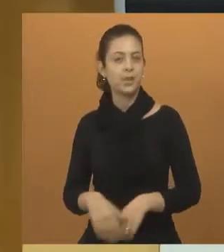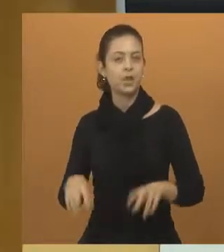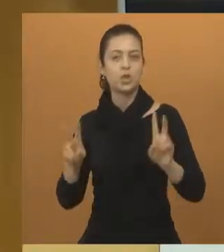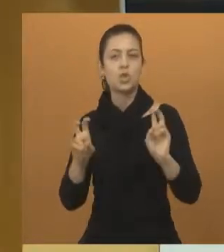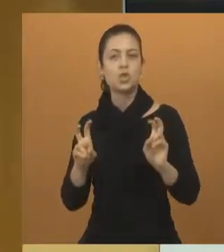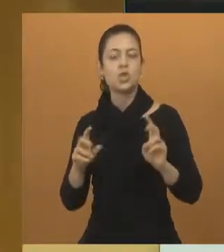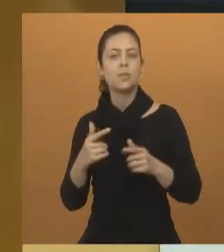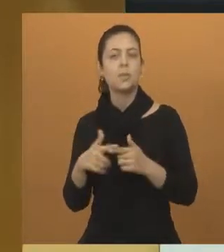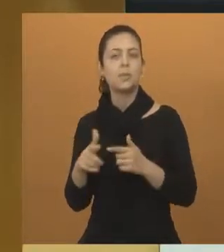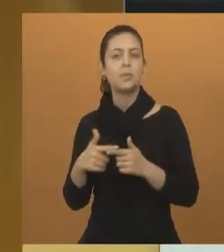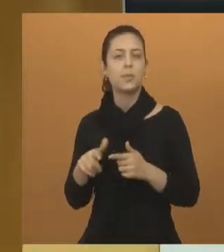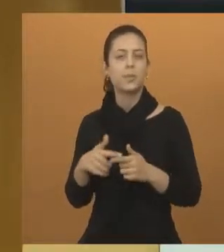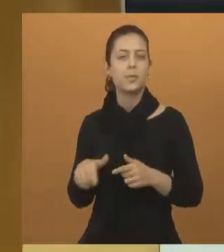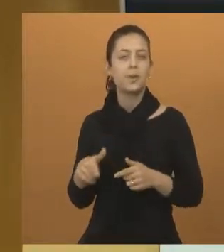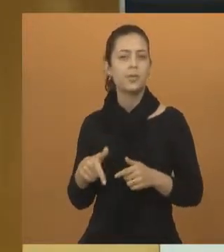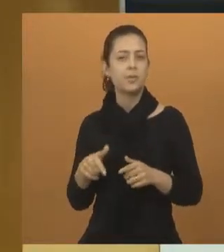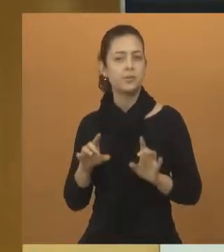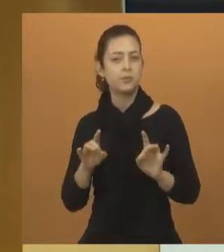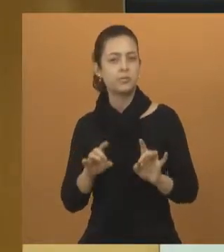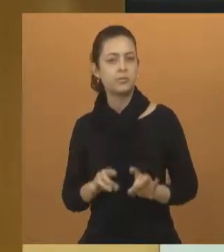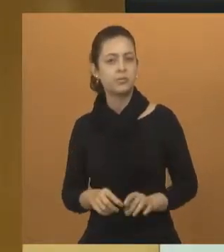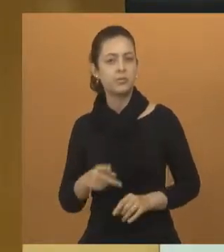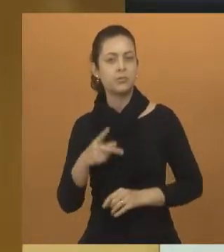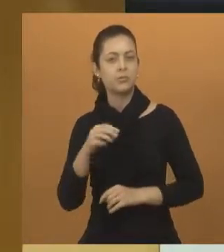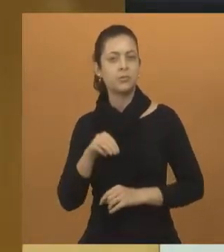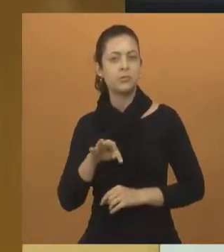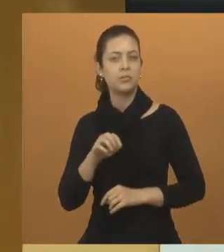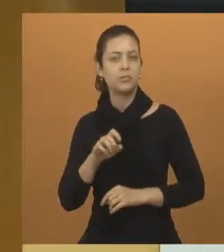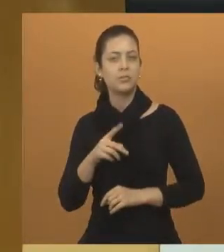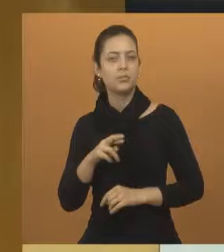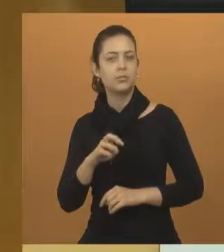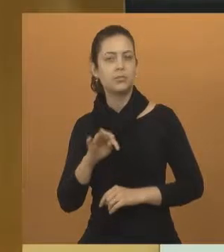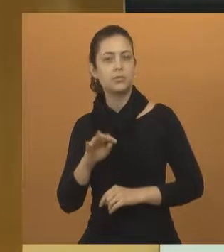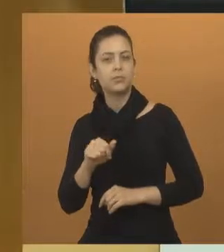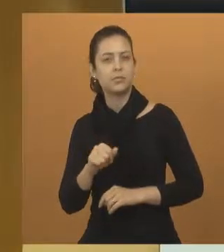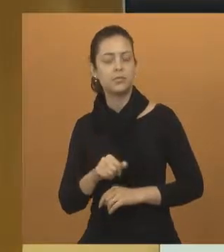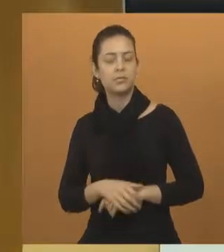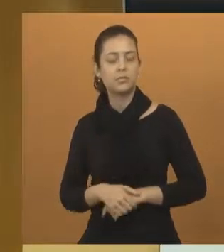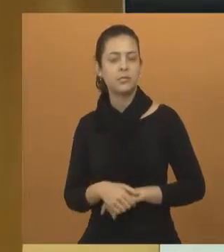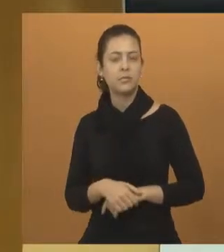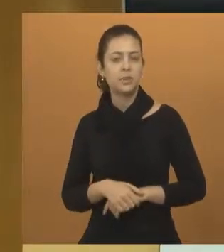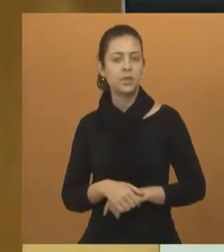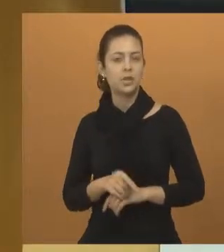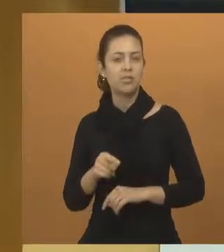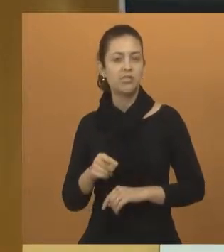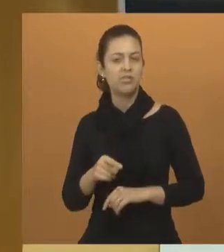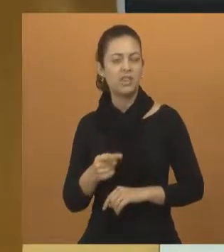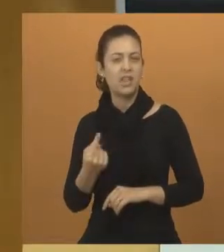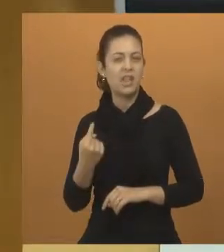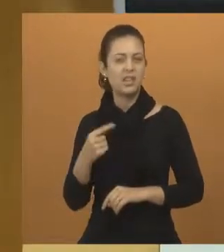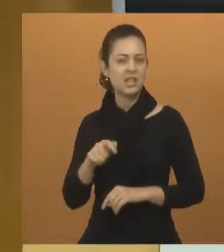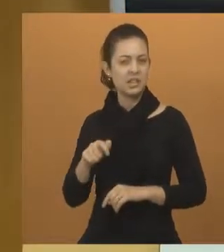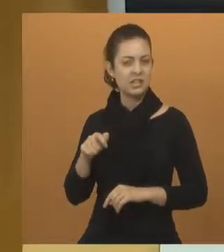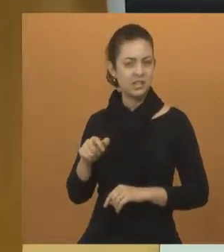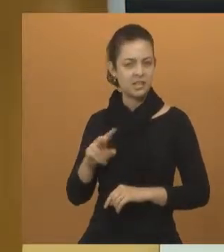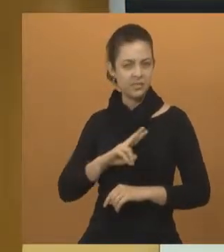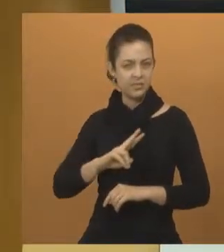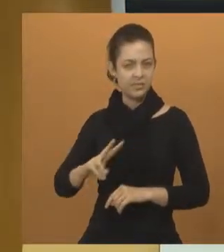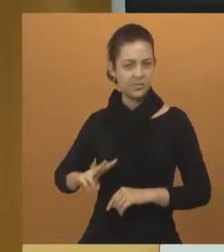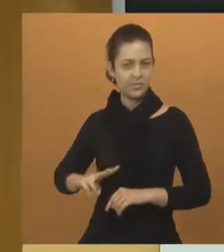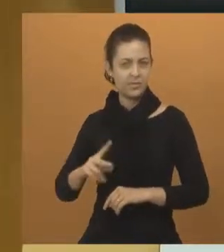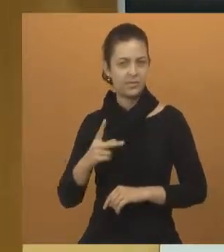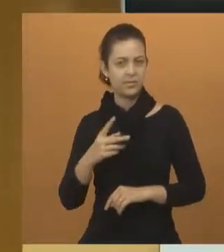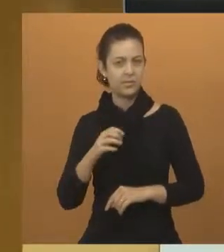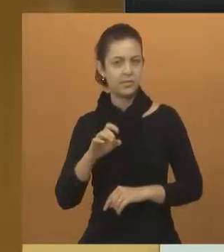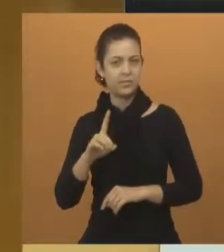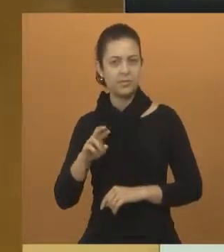sobre os problemas do clube, em especial do Ponte Preta, que foi, estava o ex-vereador também,